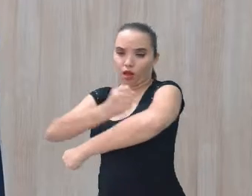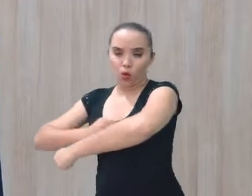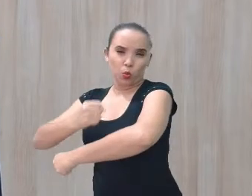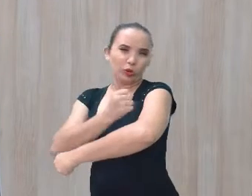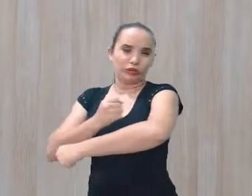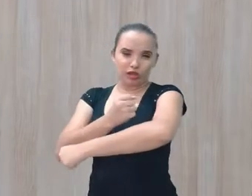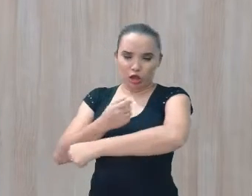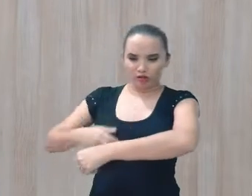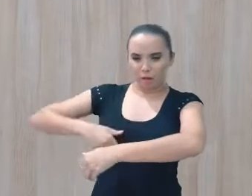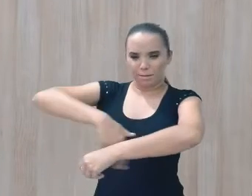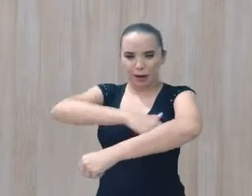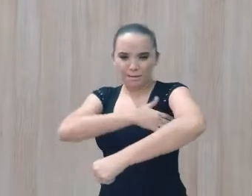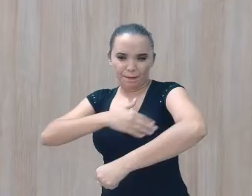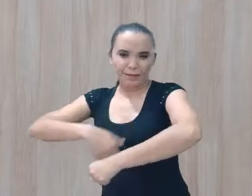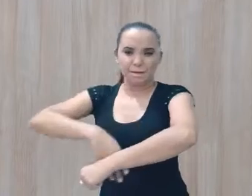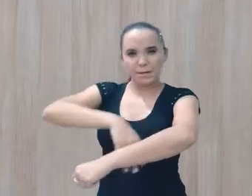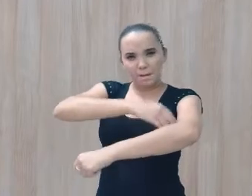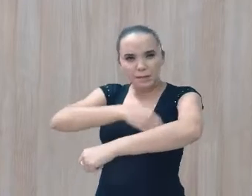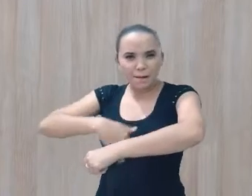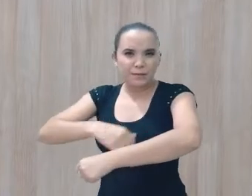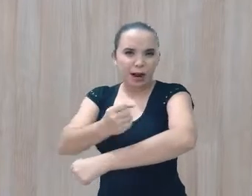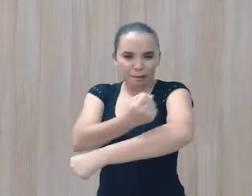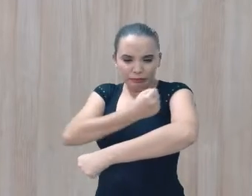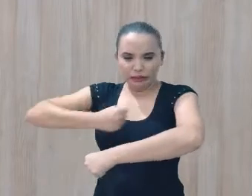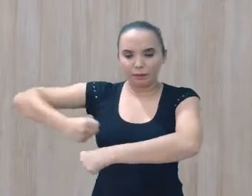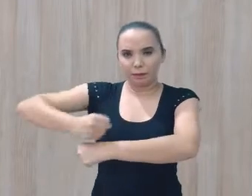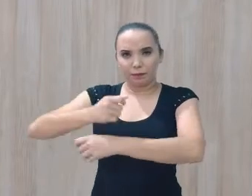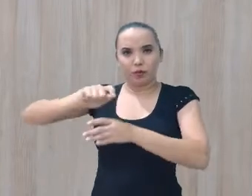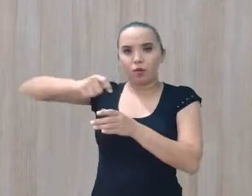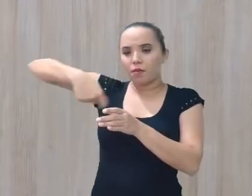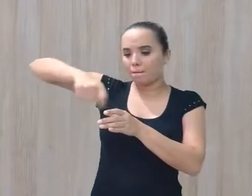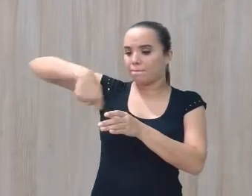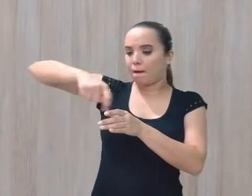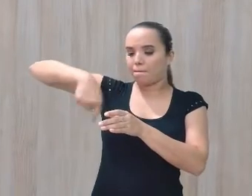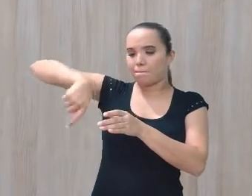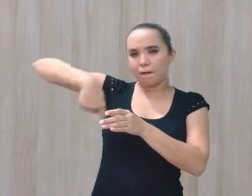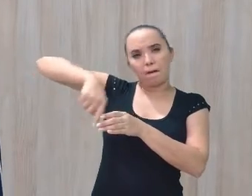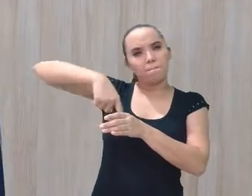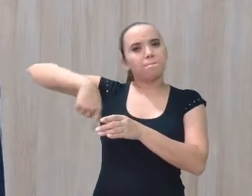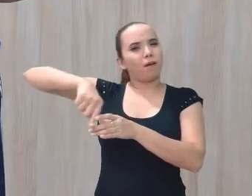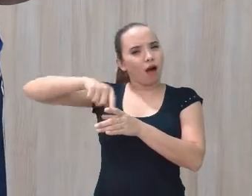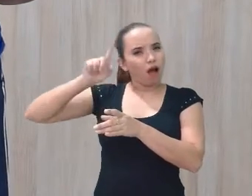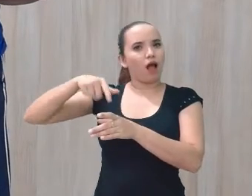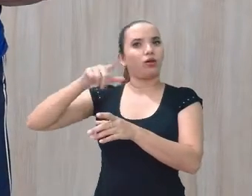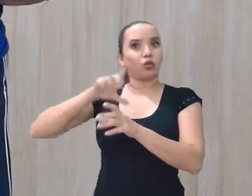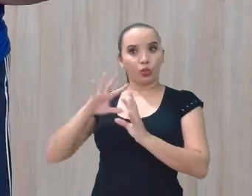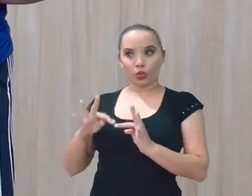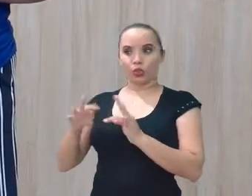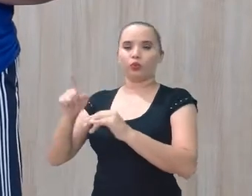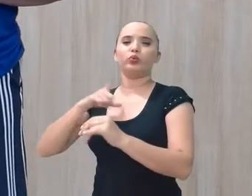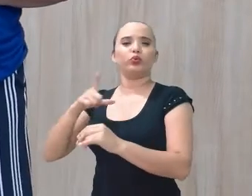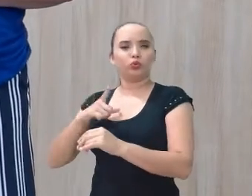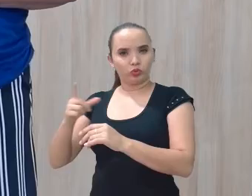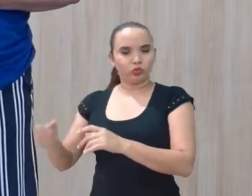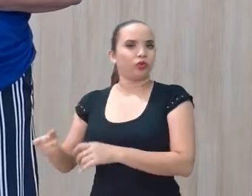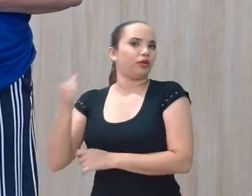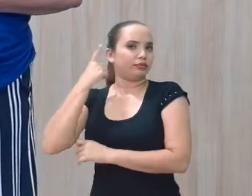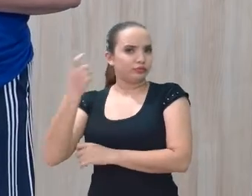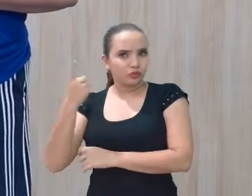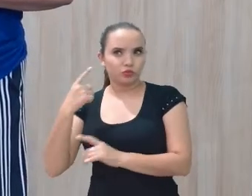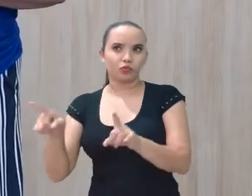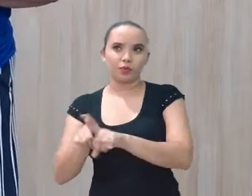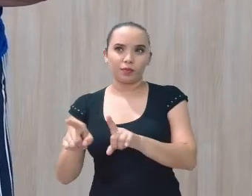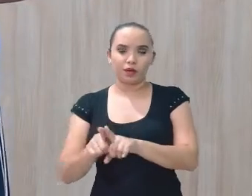na panela, e todas as vezes em que a gente vai produzindo sonoridades, né, ao longo da nossa vida. E tem a